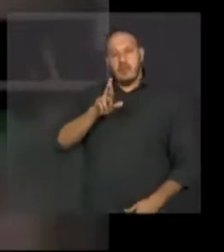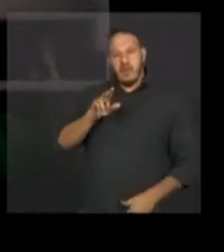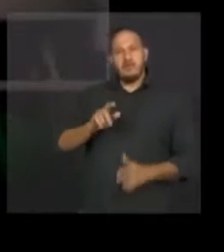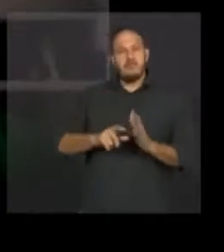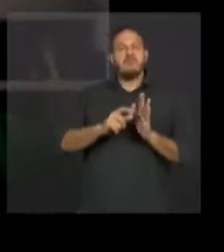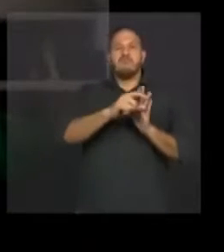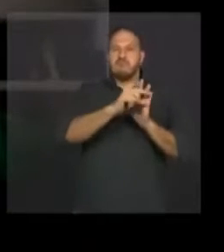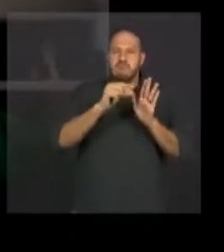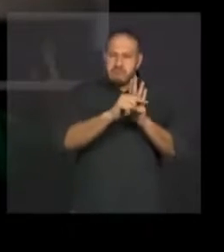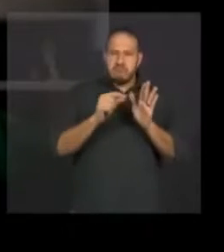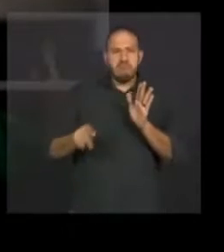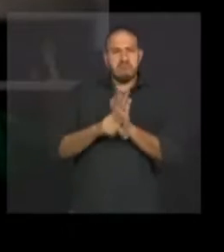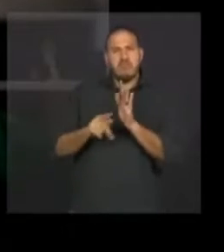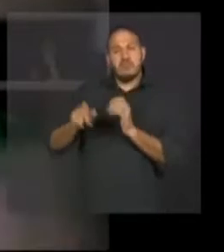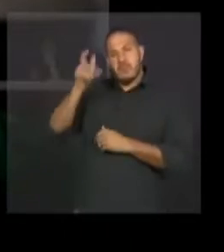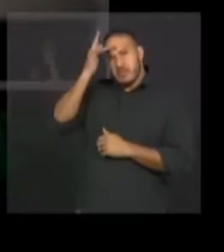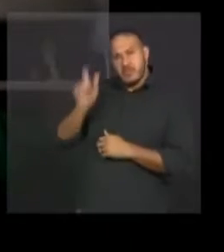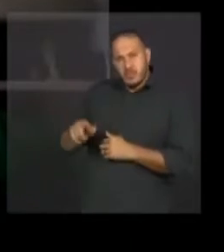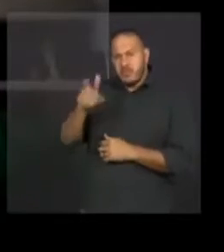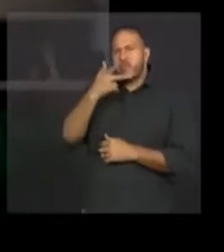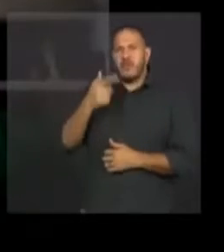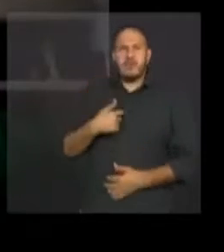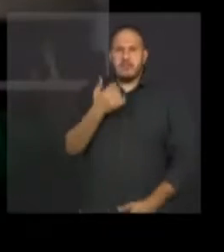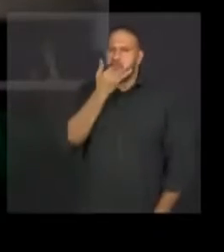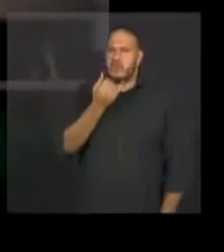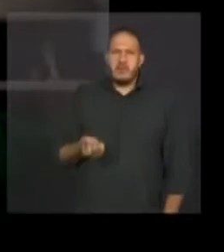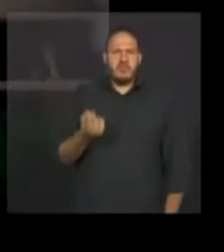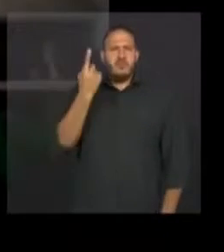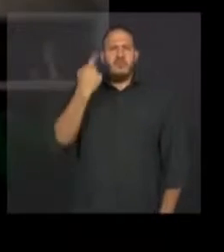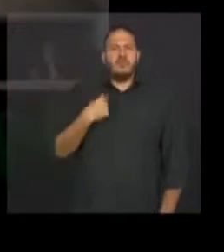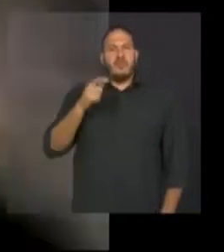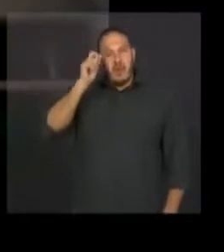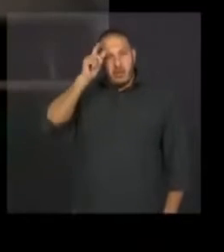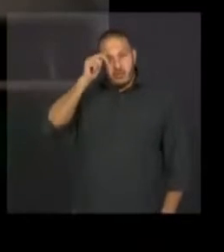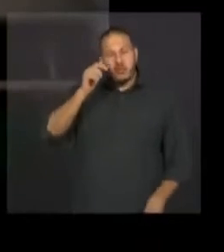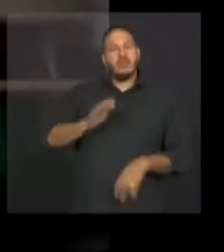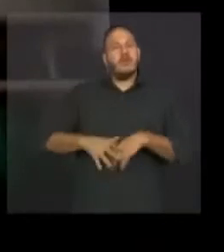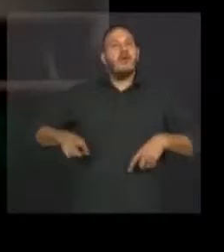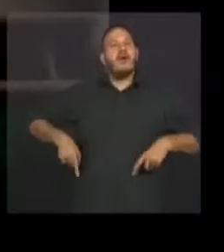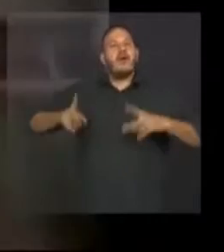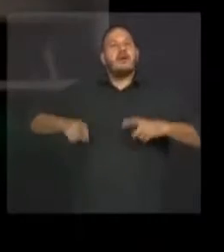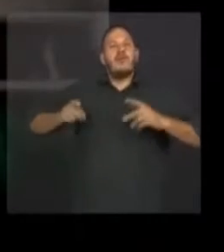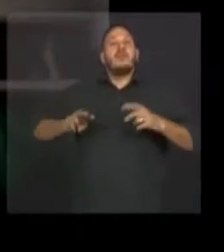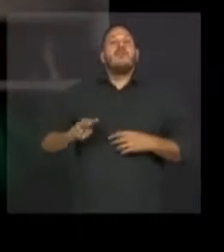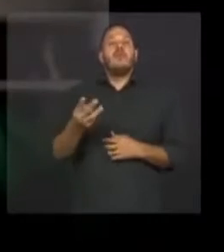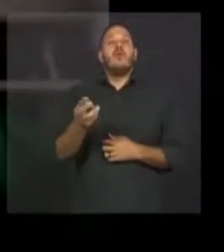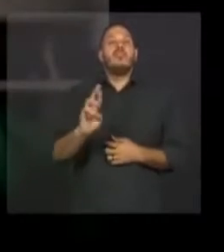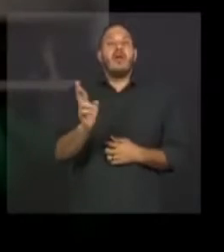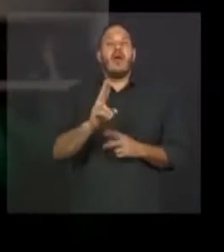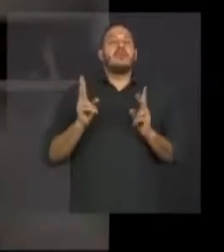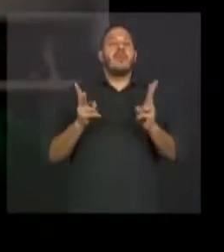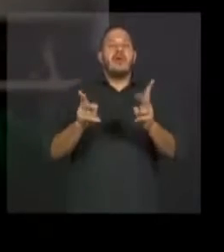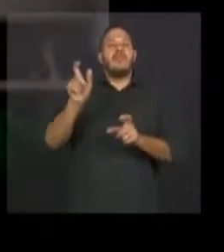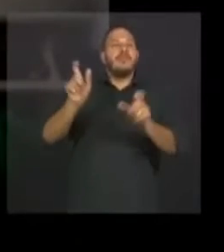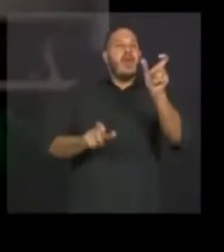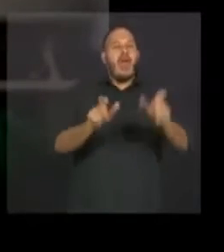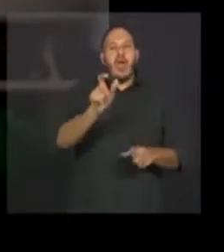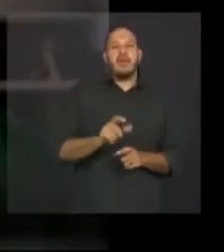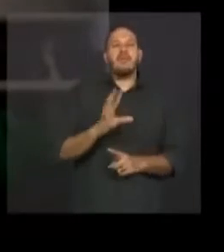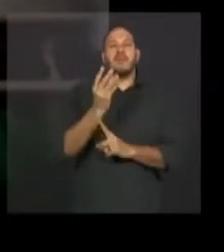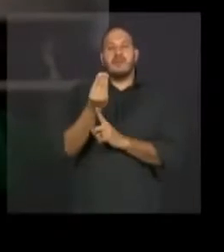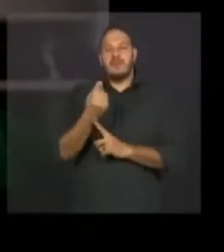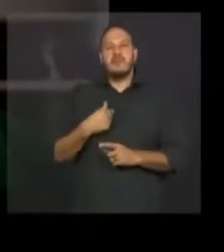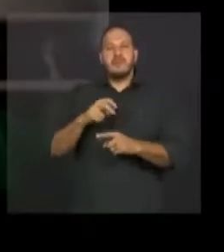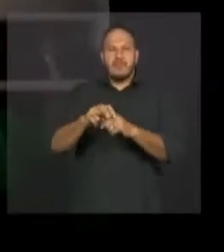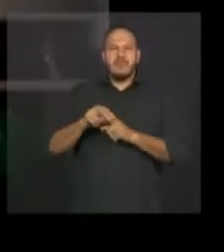um munícipe, de um cidadão que disse que é um absurdo a cultura gastar milhões de reais sempre com os mesmos artistas e no momento da